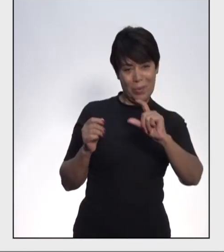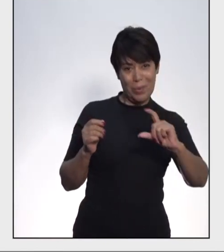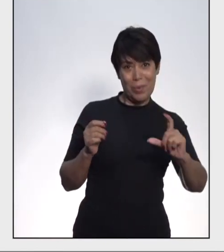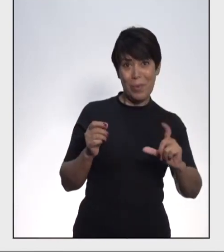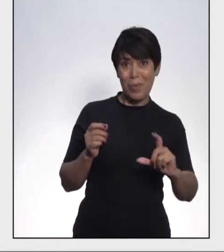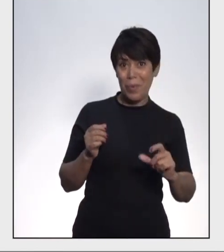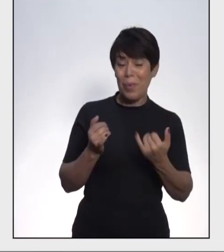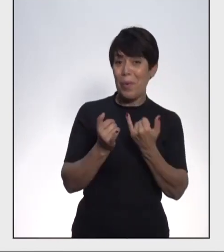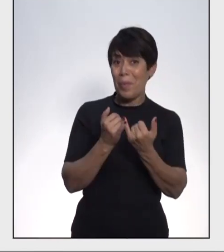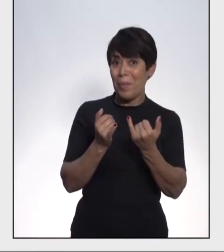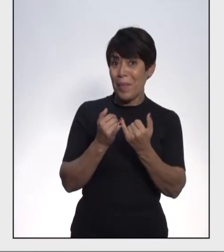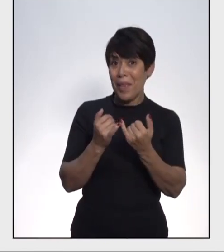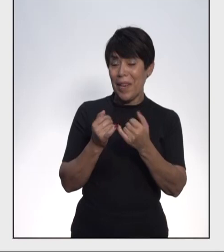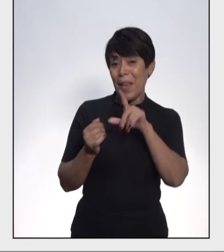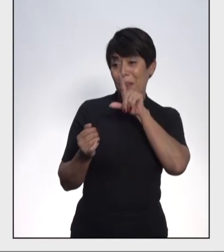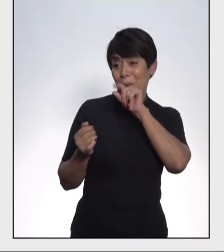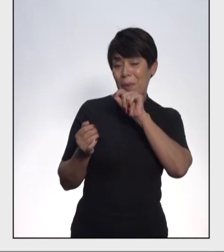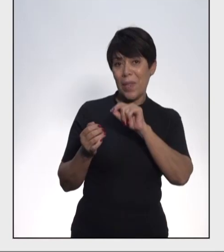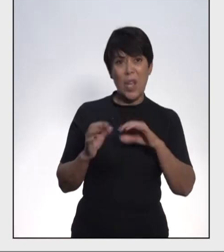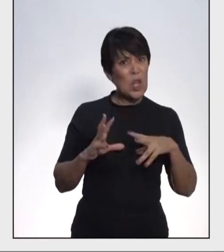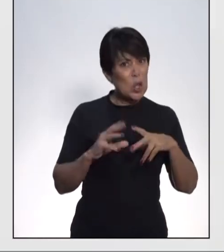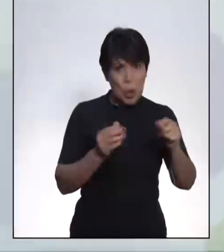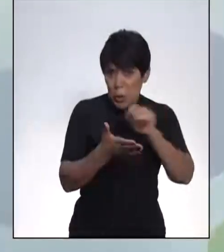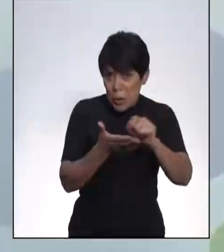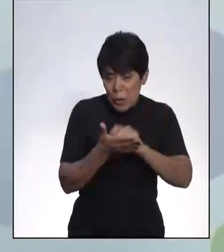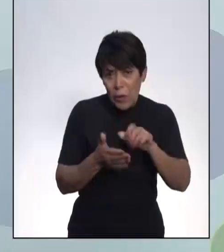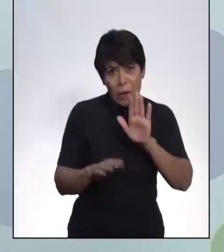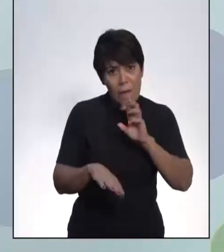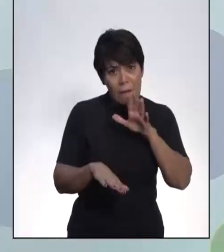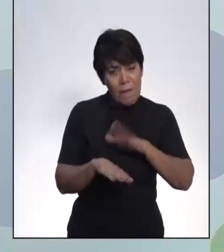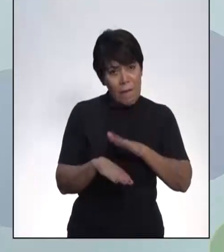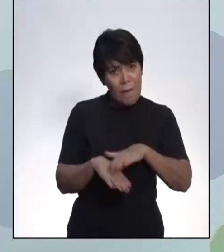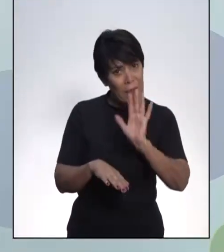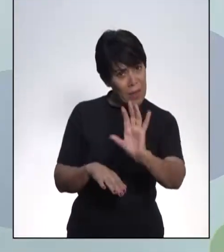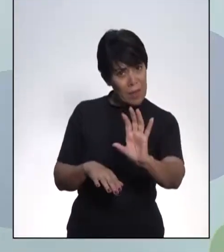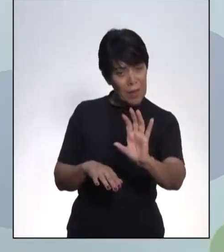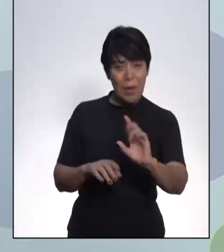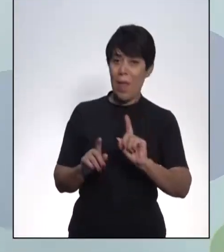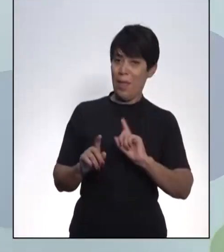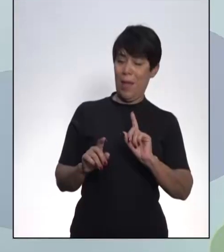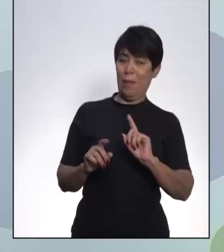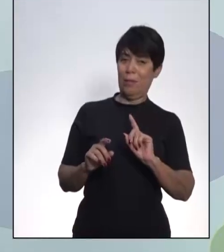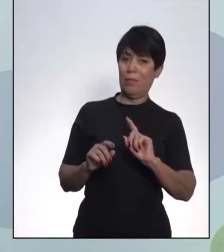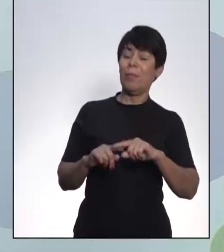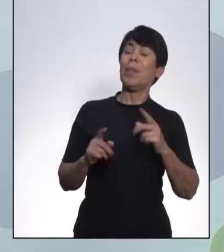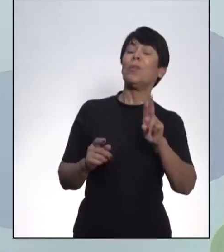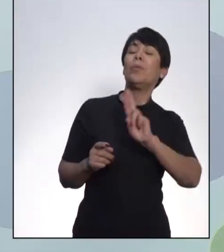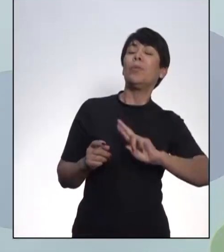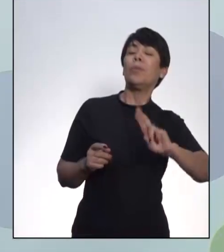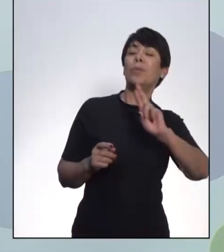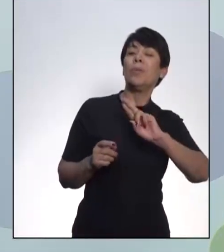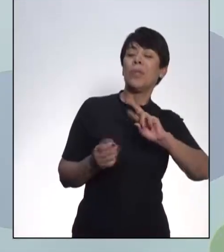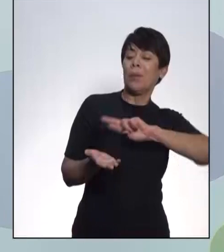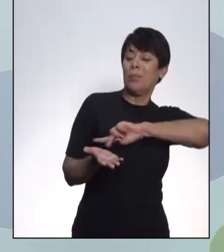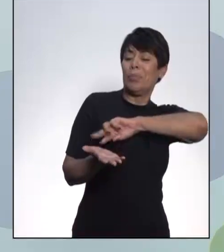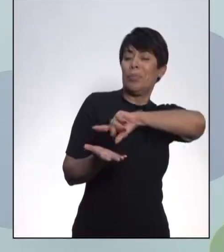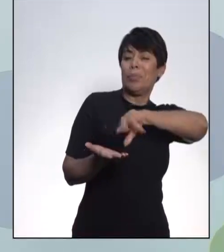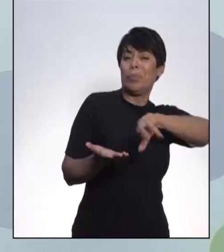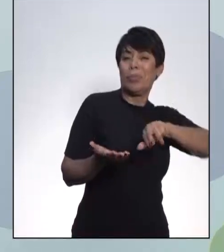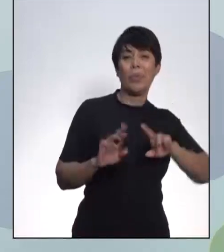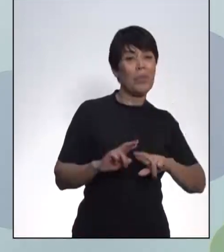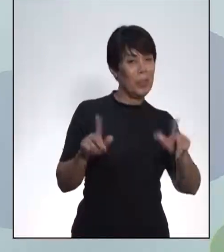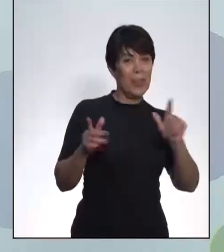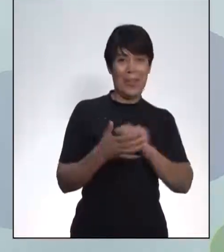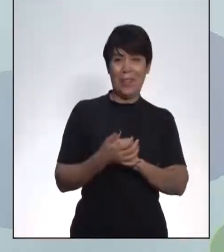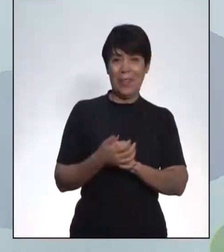Ou eu não estou dizendo que todo escritor faz isso. Estou dizendo que alguns escritores usam vários tipos de recurso. Então, o seu recurso de